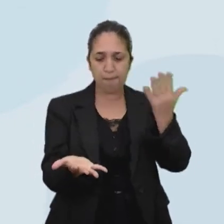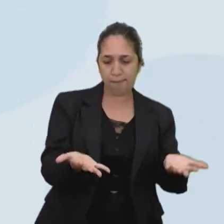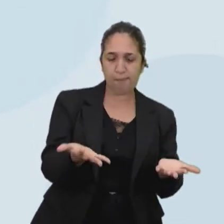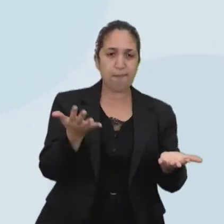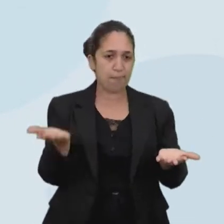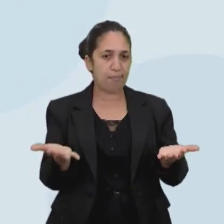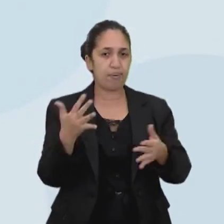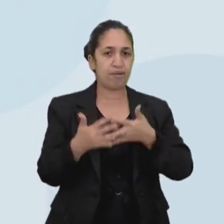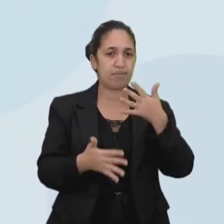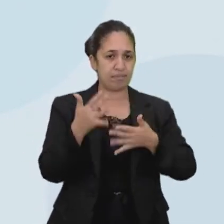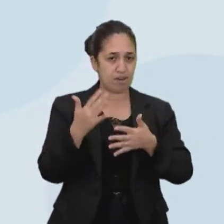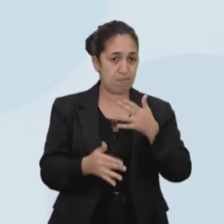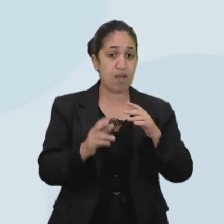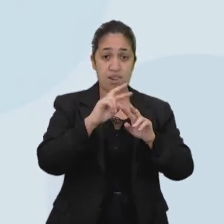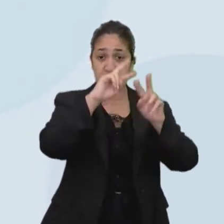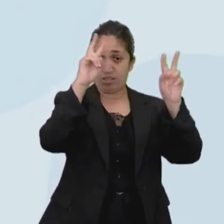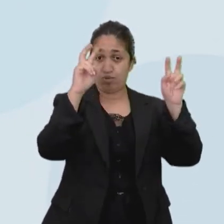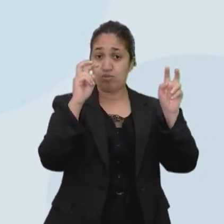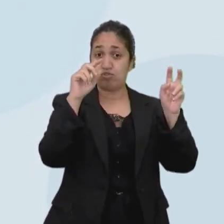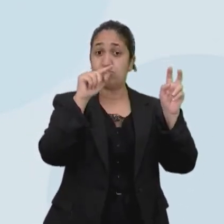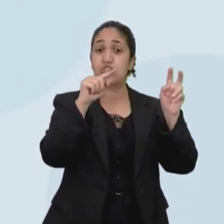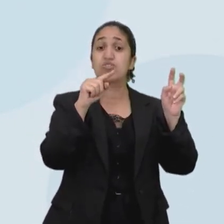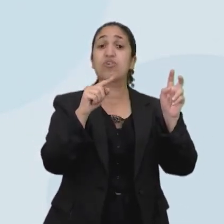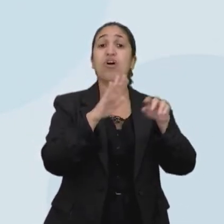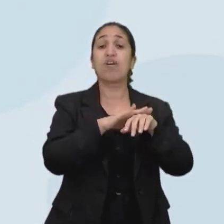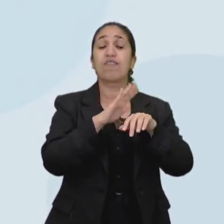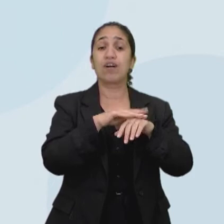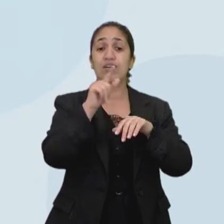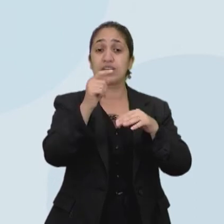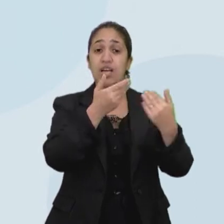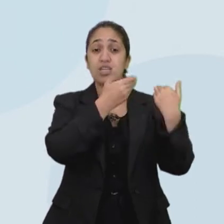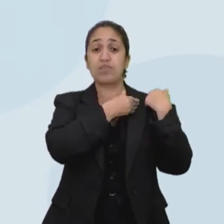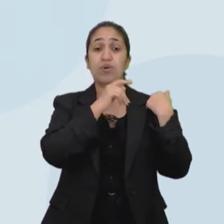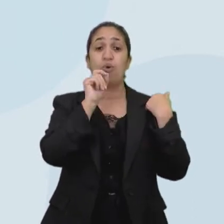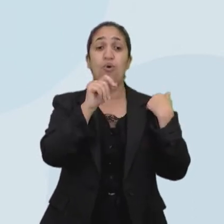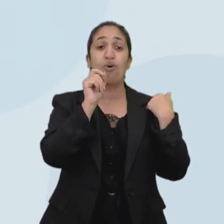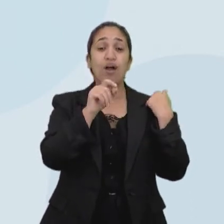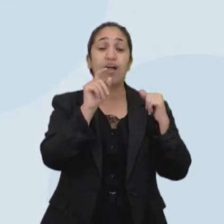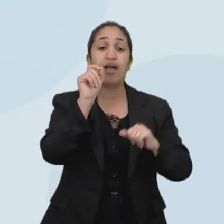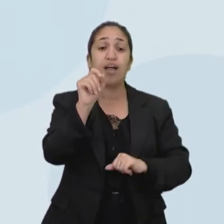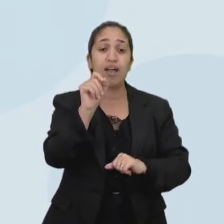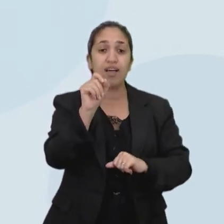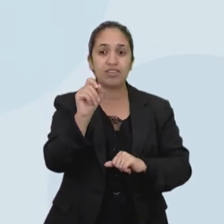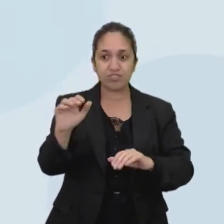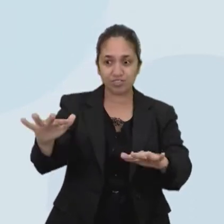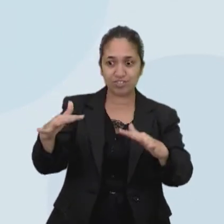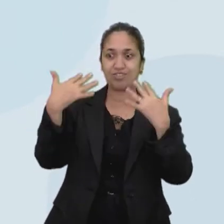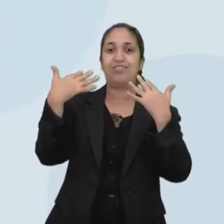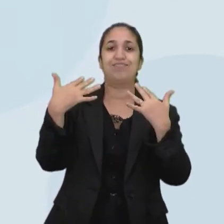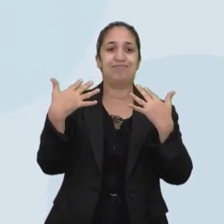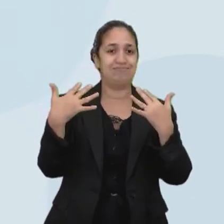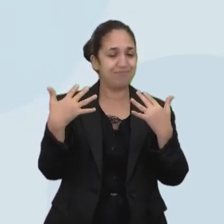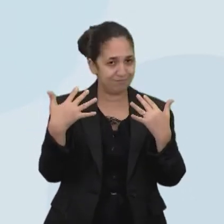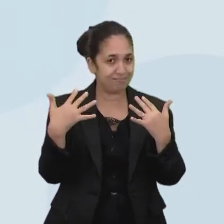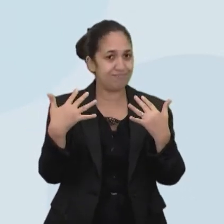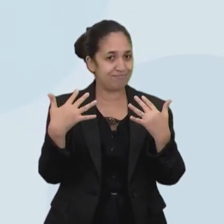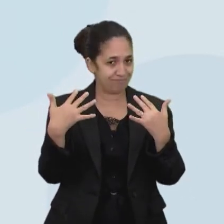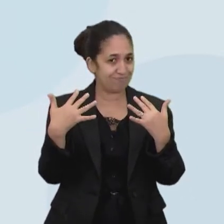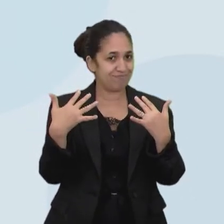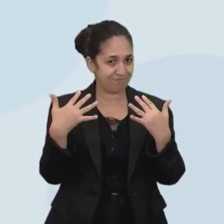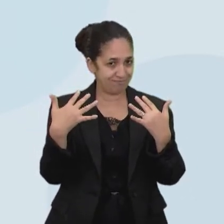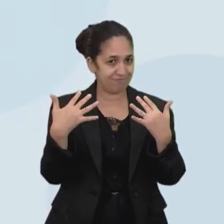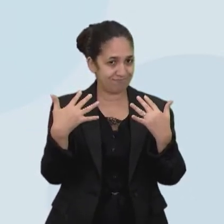um título, que é a manchete, e a função da manchete no texto jornalístico é o quê? Chamar a atenção. Então faz meio que